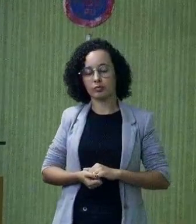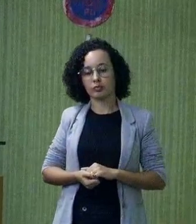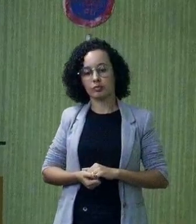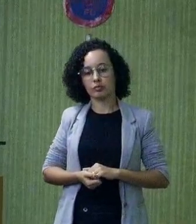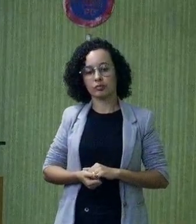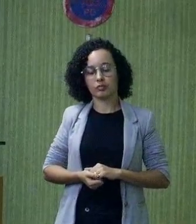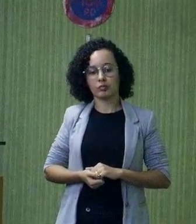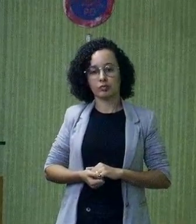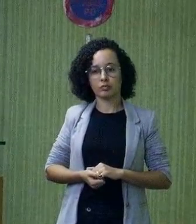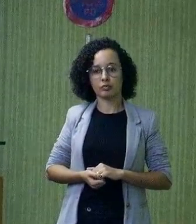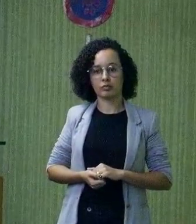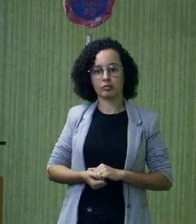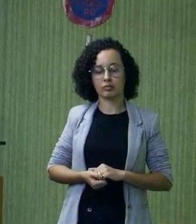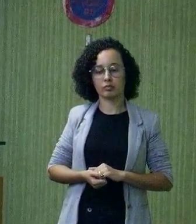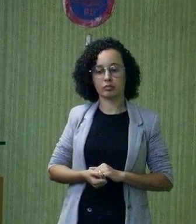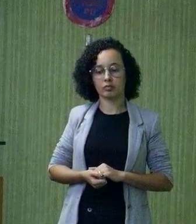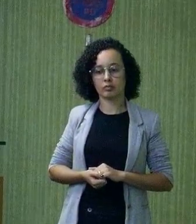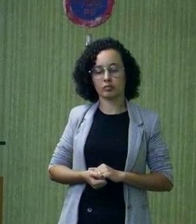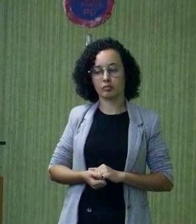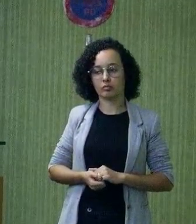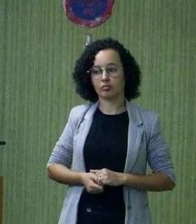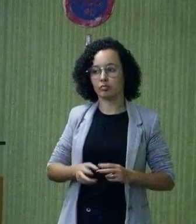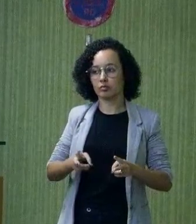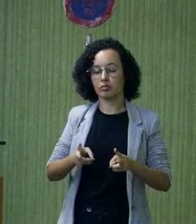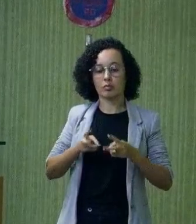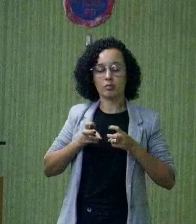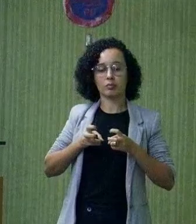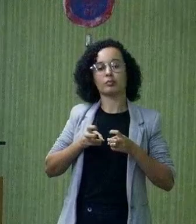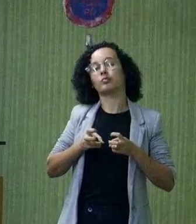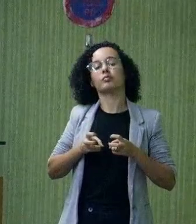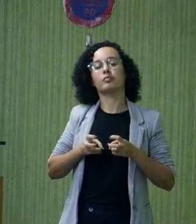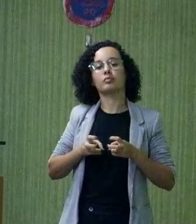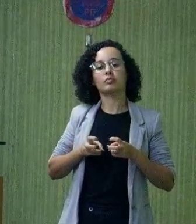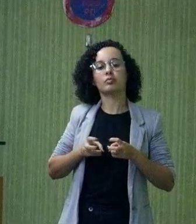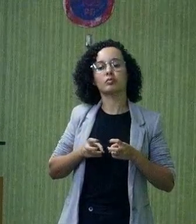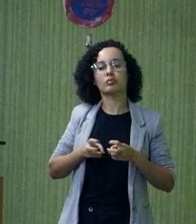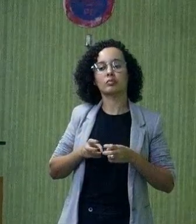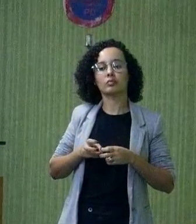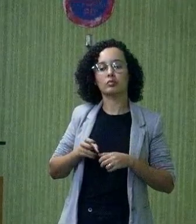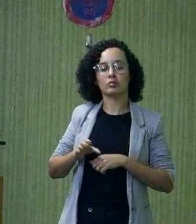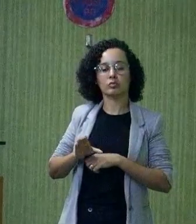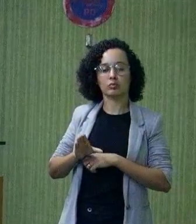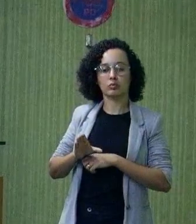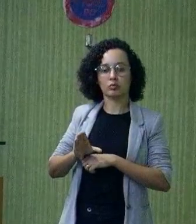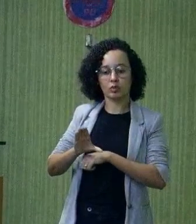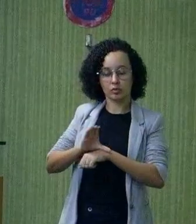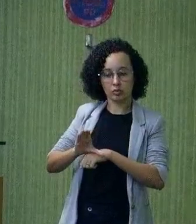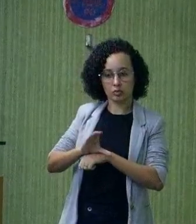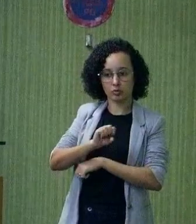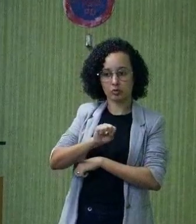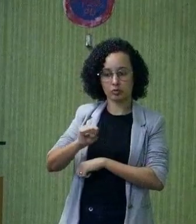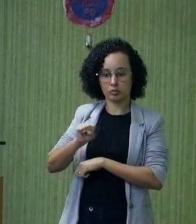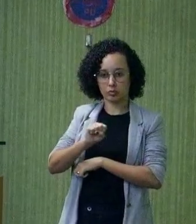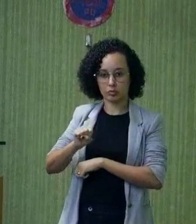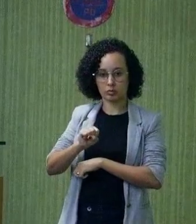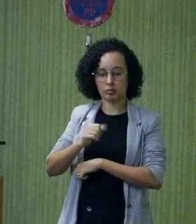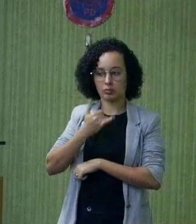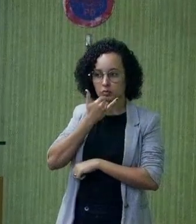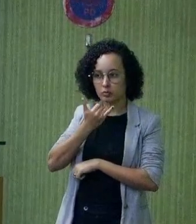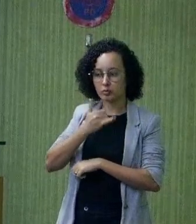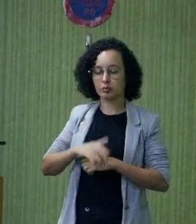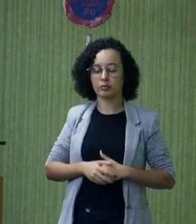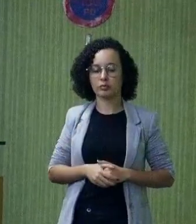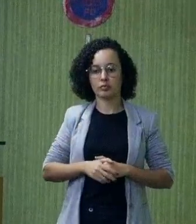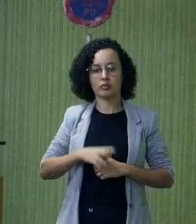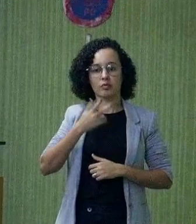Nacional bom e e percebam né que na Constituição na Constituição de 88 perdão